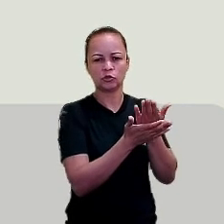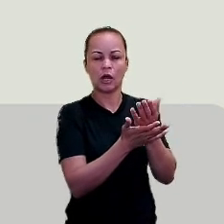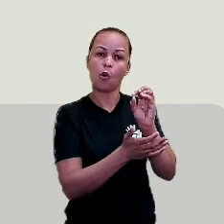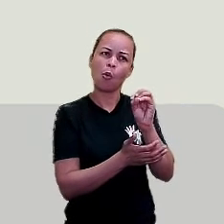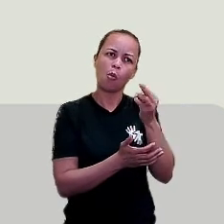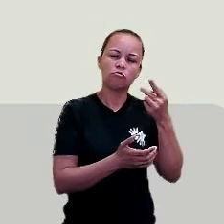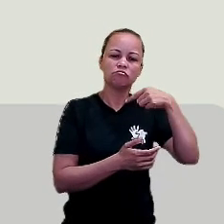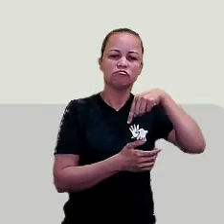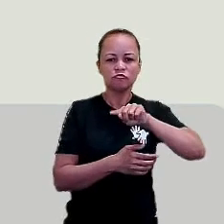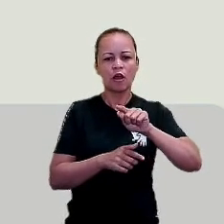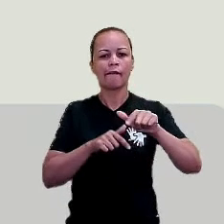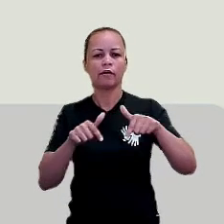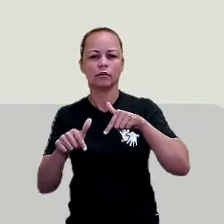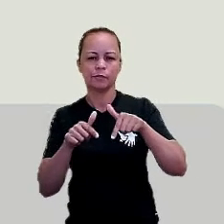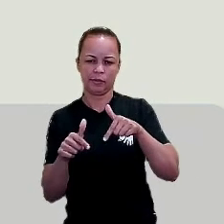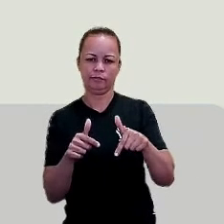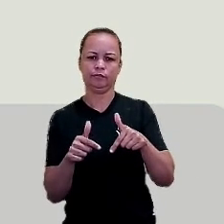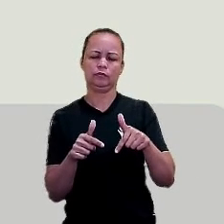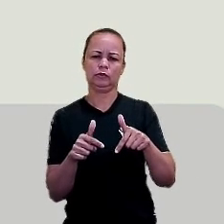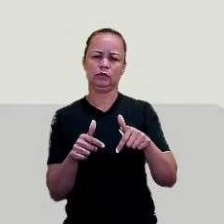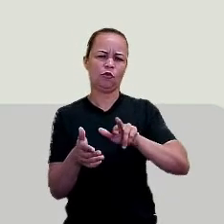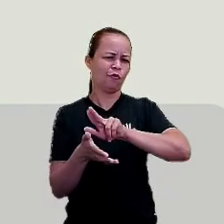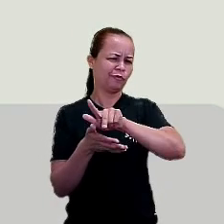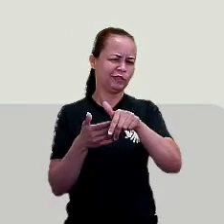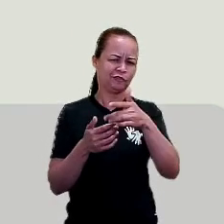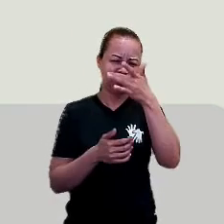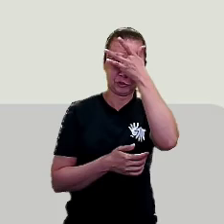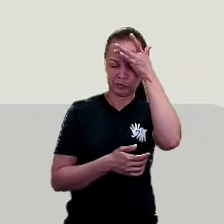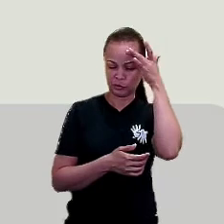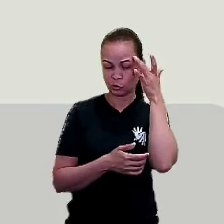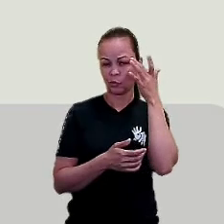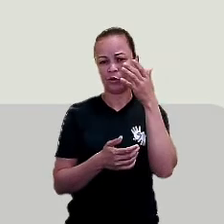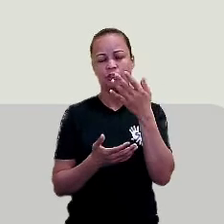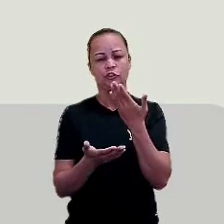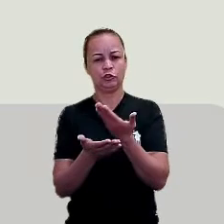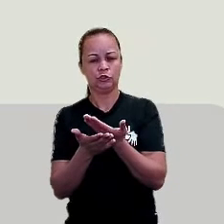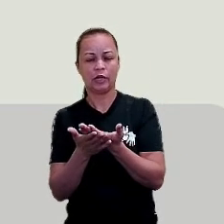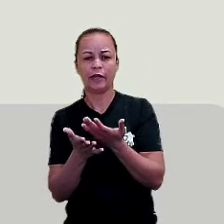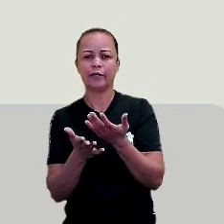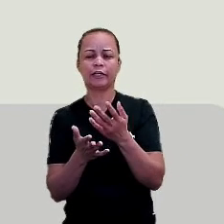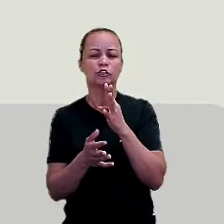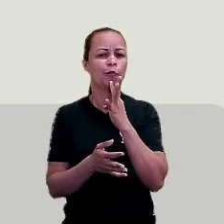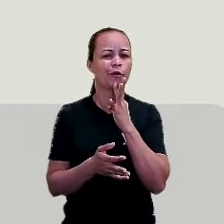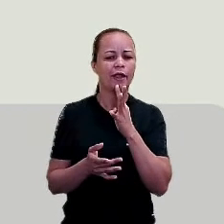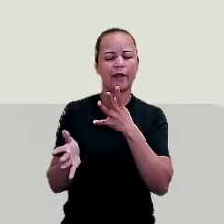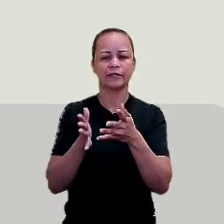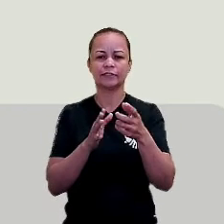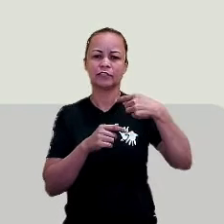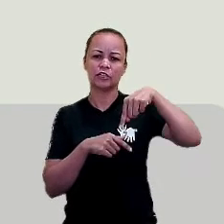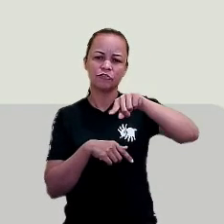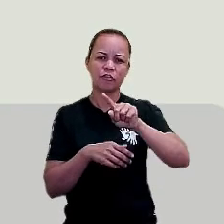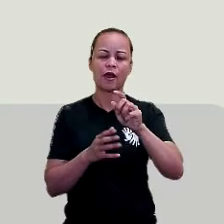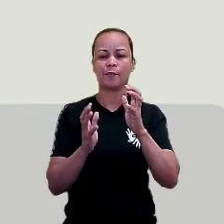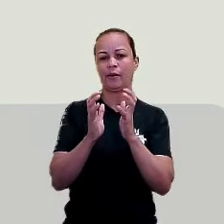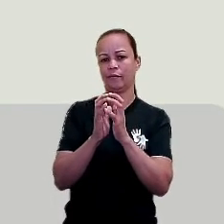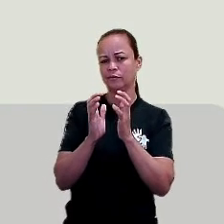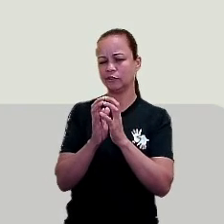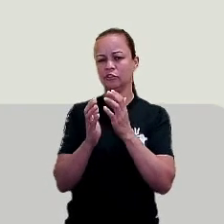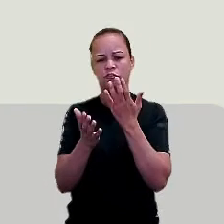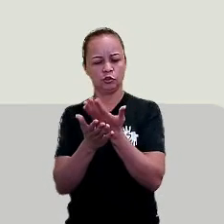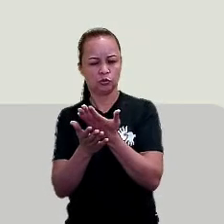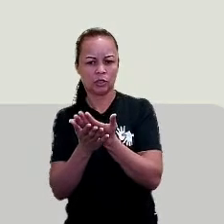Quantas pessoas a gente não conhece que trabalham em Recife, a capital de Pernambuco, e outro município aqui perto? Eles vão